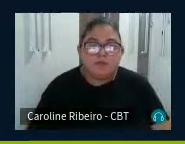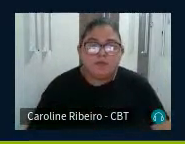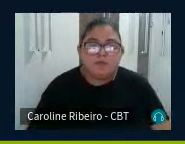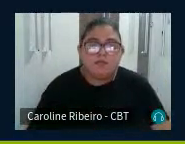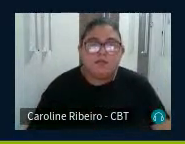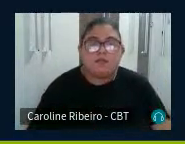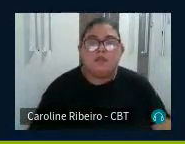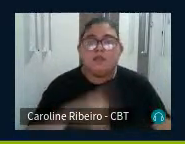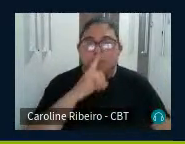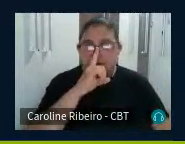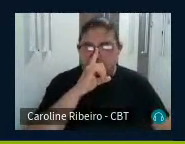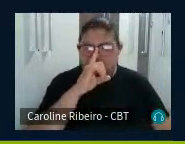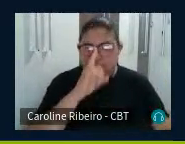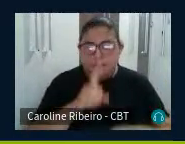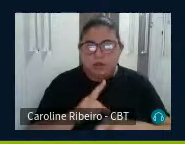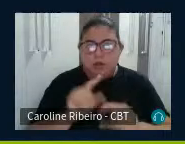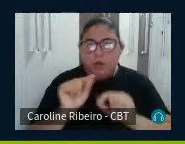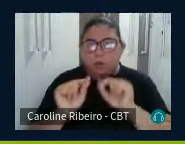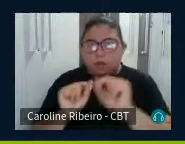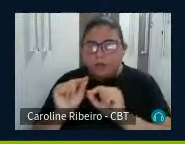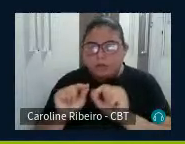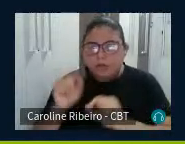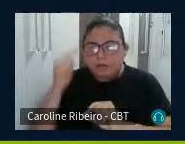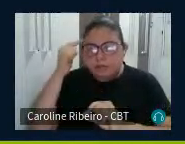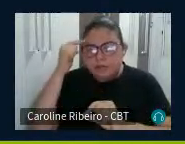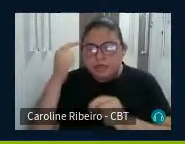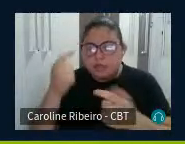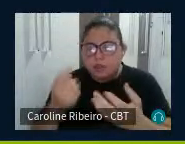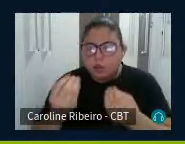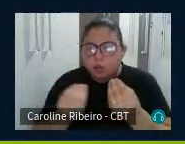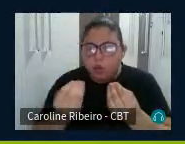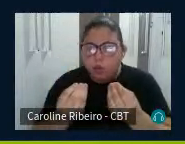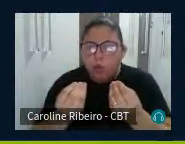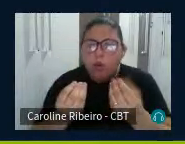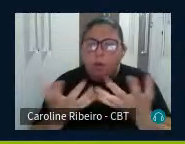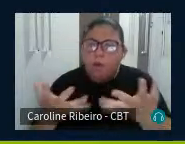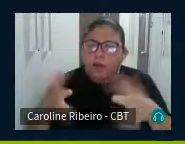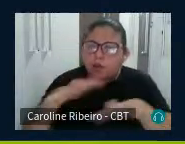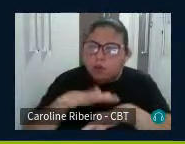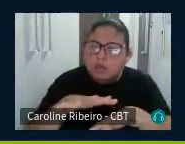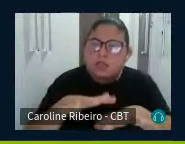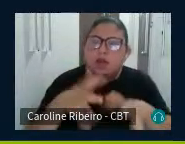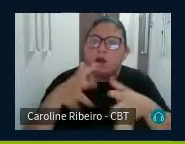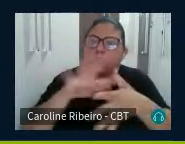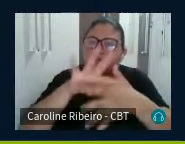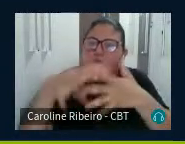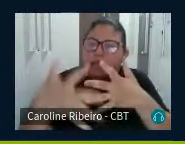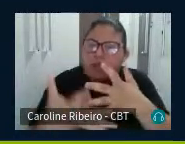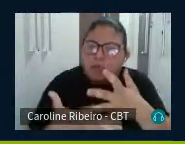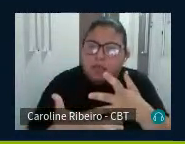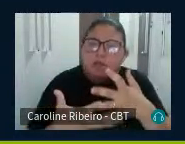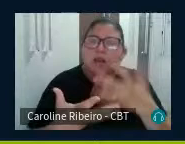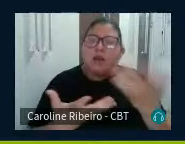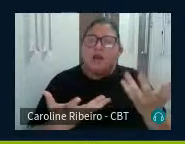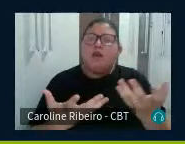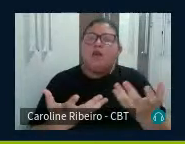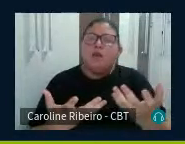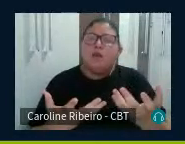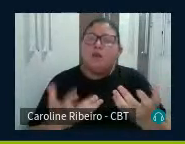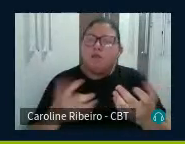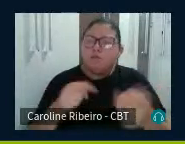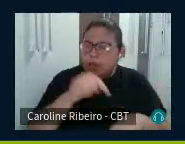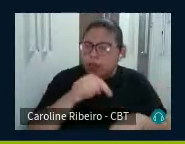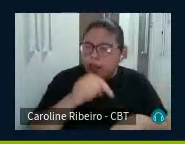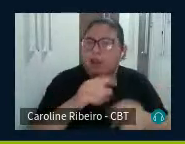E aí, pensando nessa perspectiva de inclusão da Libras, né? Porque ela deve ser ofertada como o principal meio